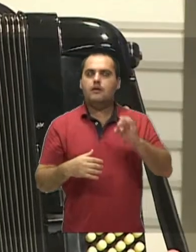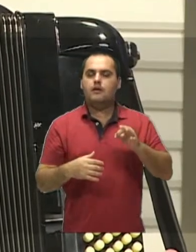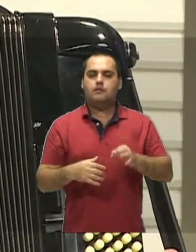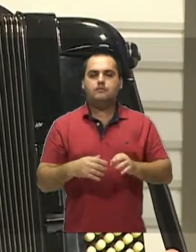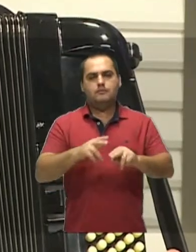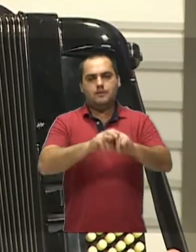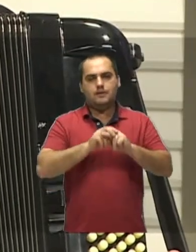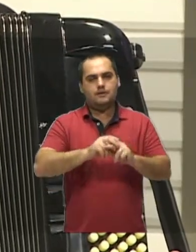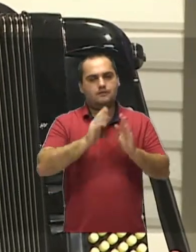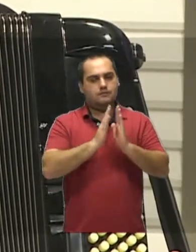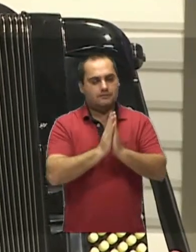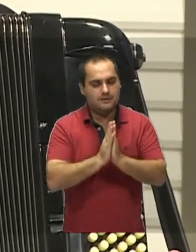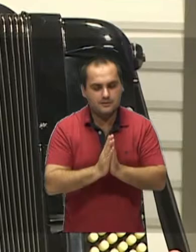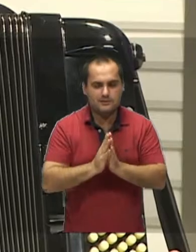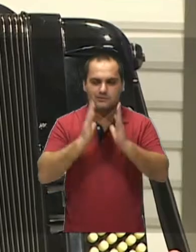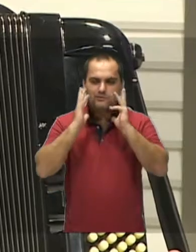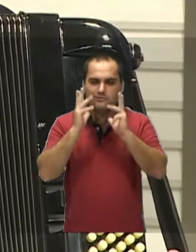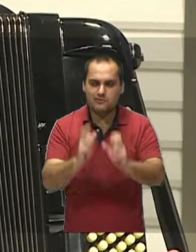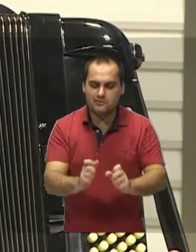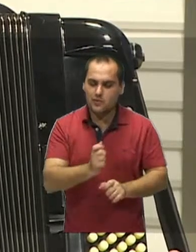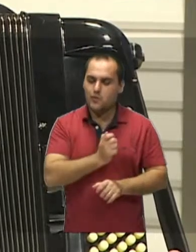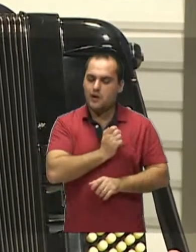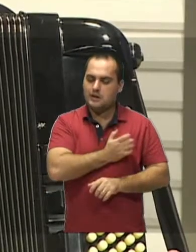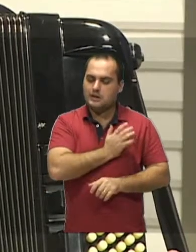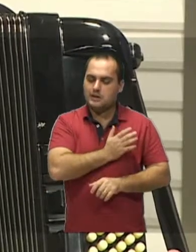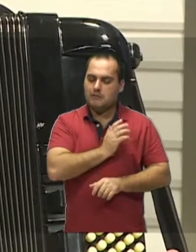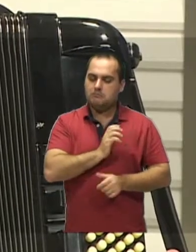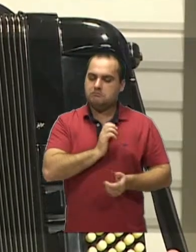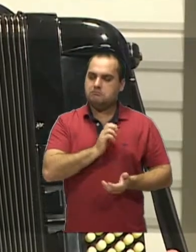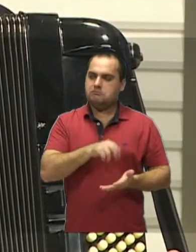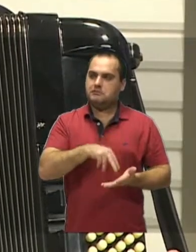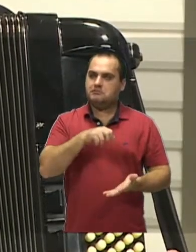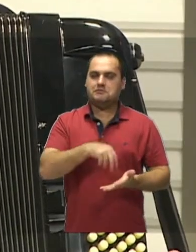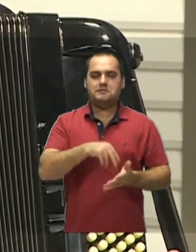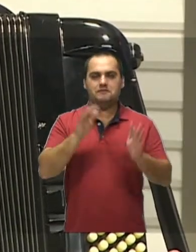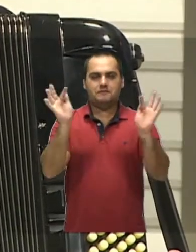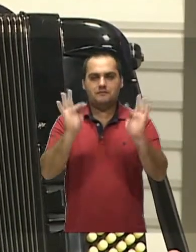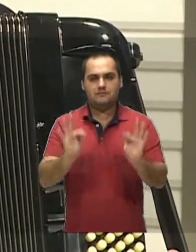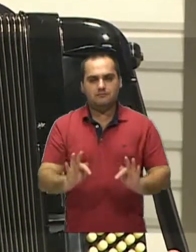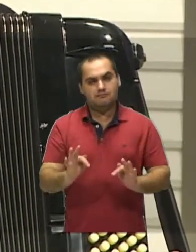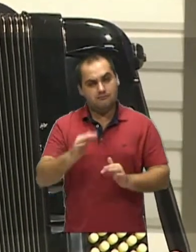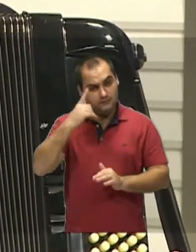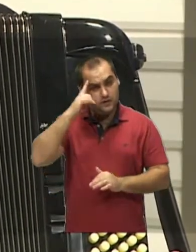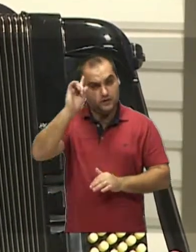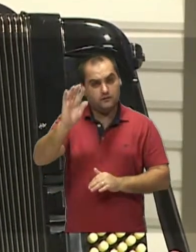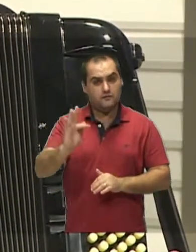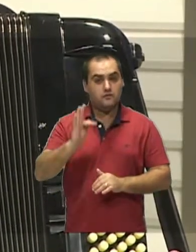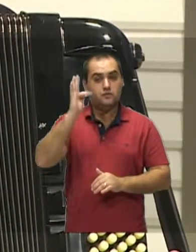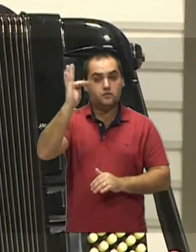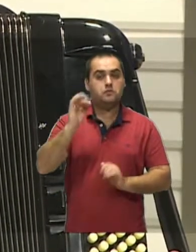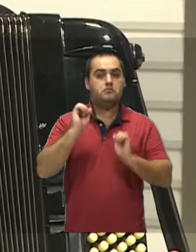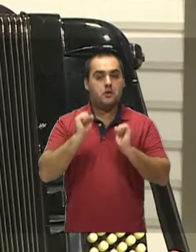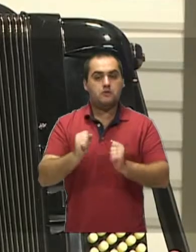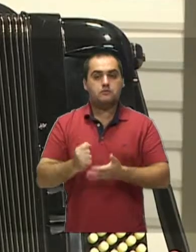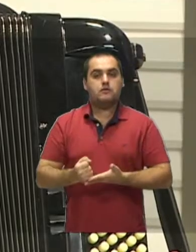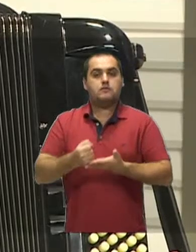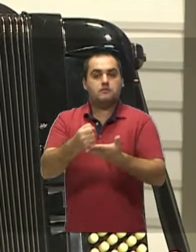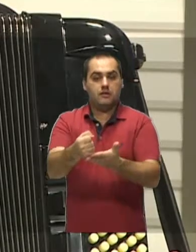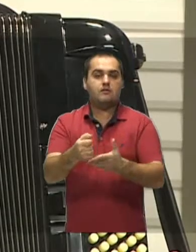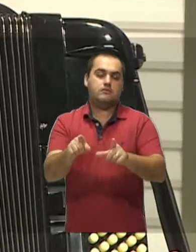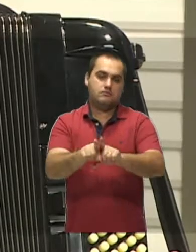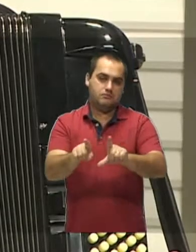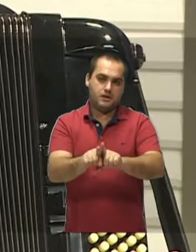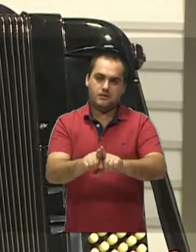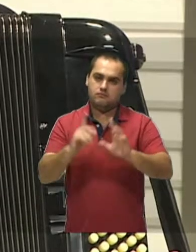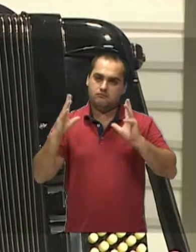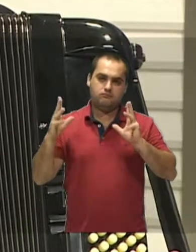esse pessoal, do fundo do coração, e espero um dia poder retribuir também às novas gerações,